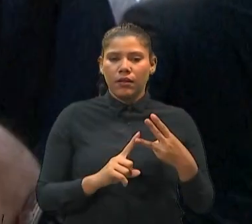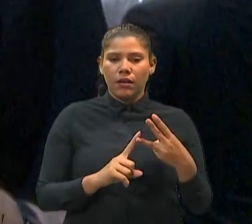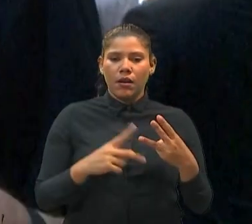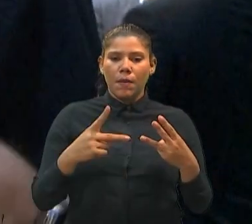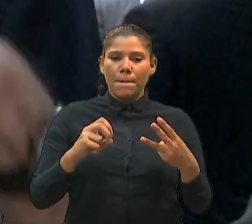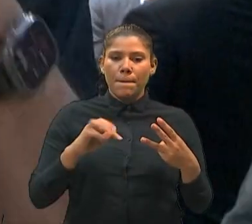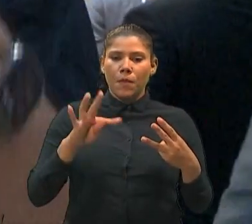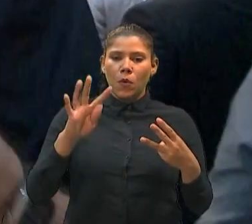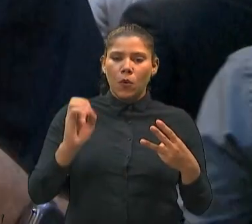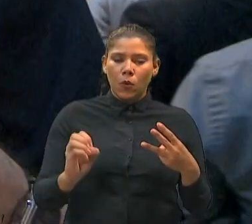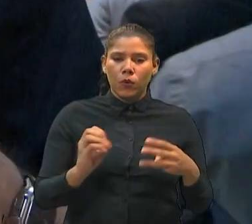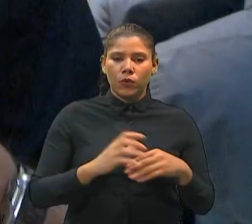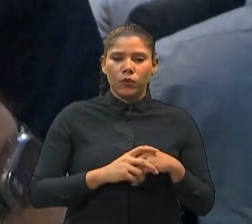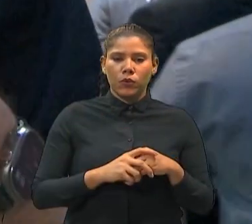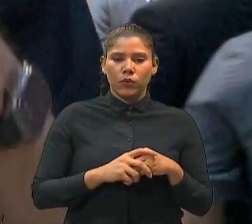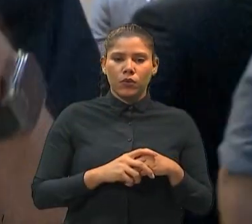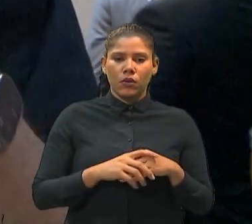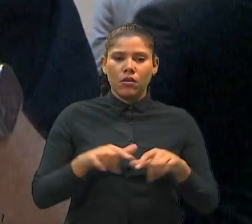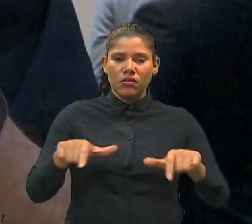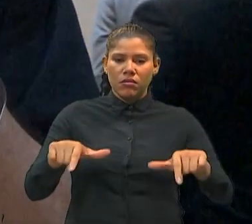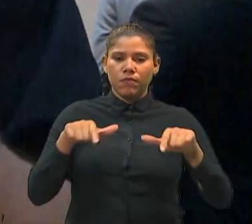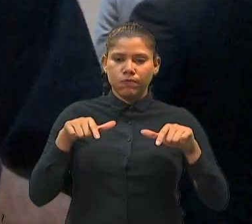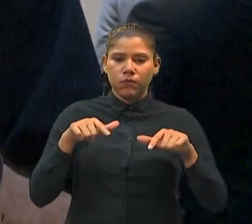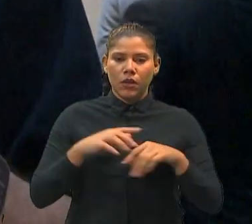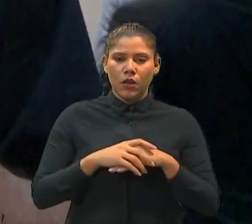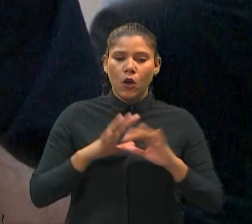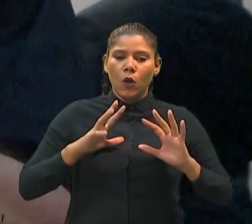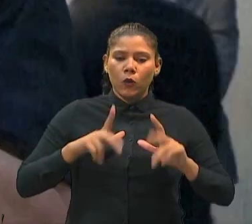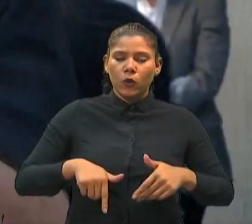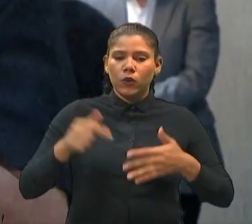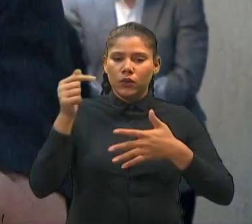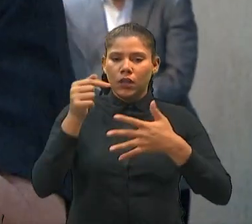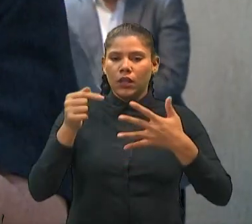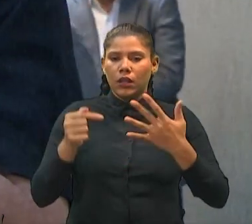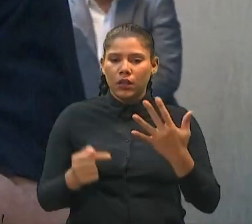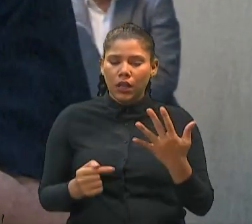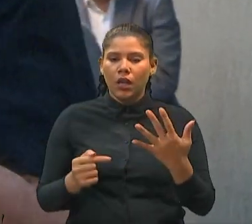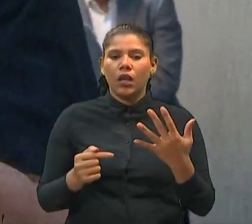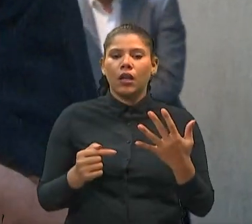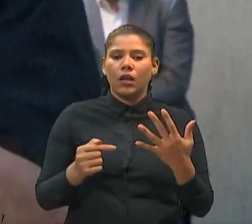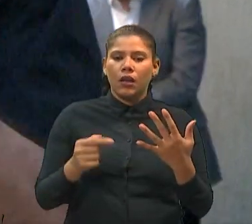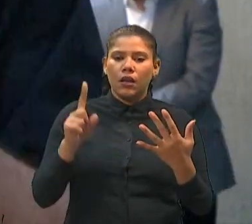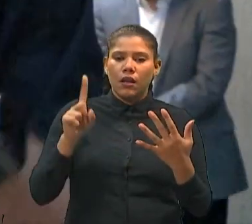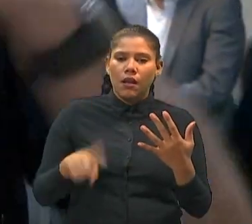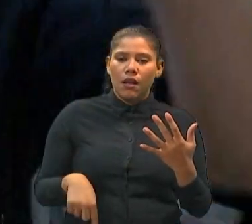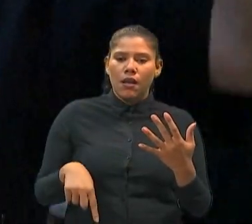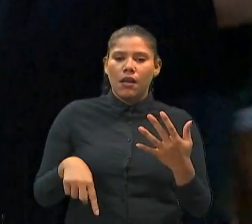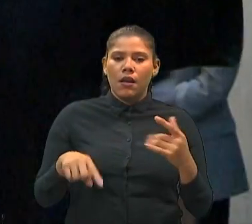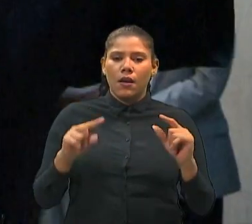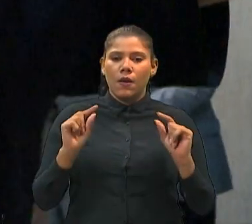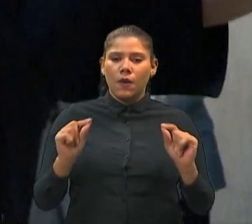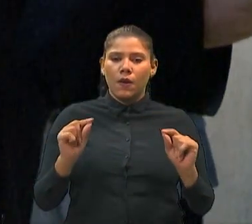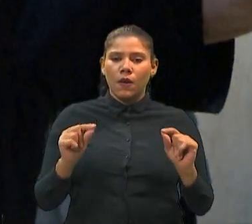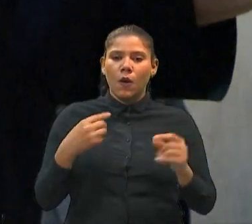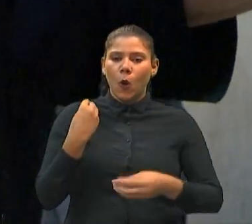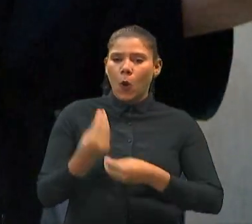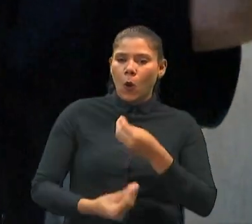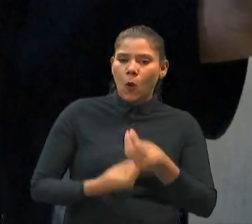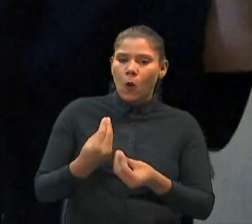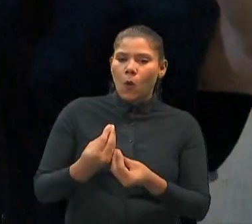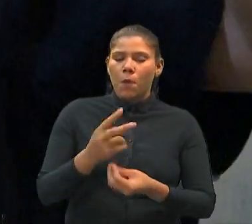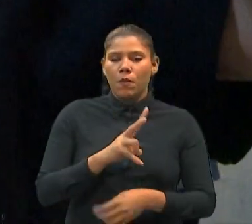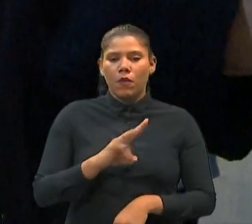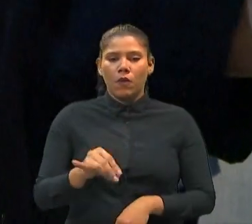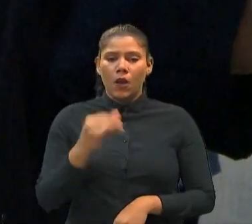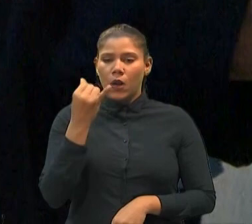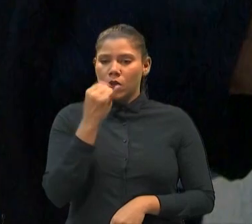regulação certificação quer dizer todos esses itens que dizem respeito a como eu vou pegar energia eólica energia